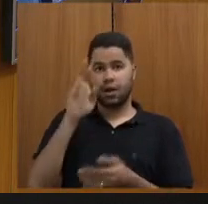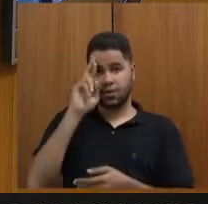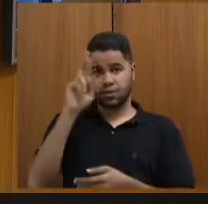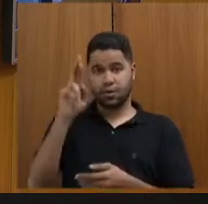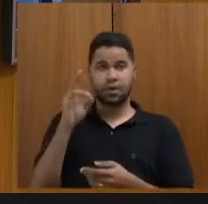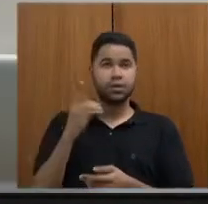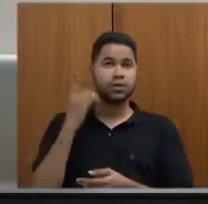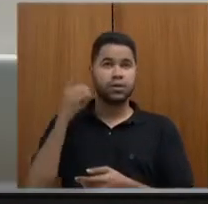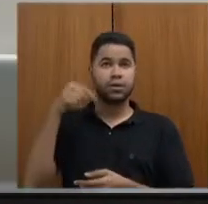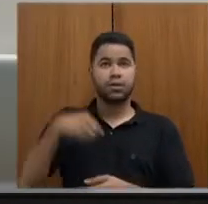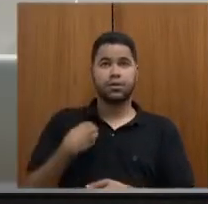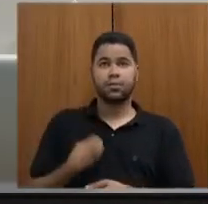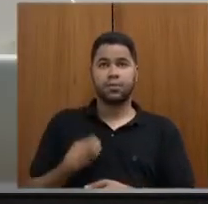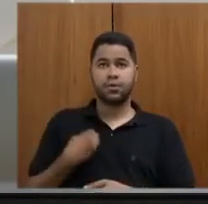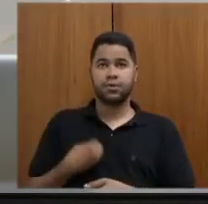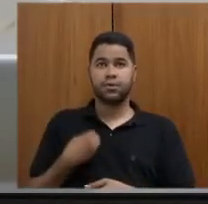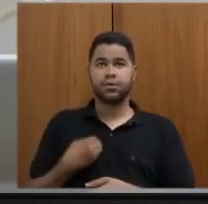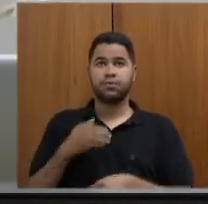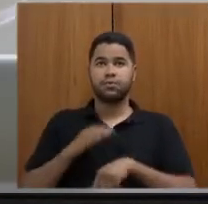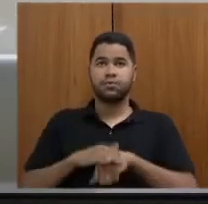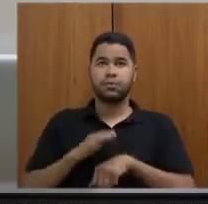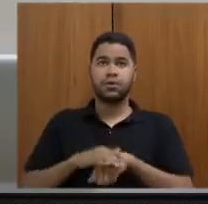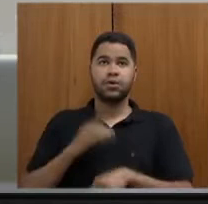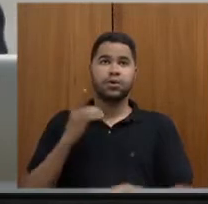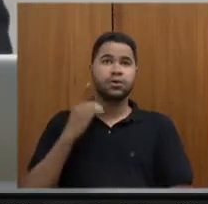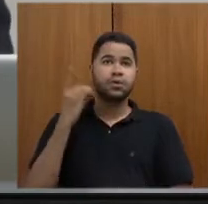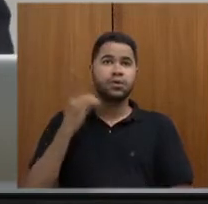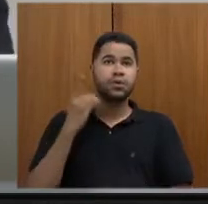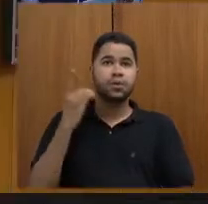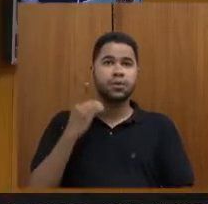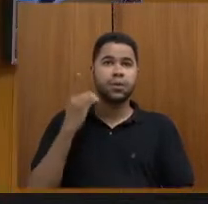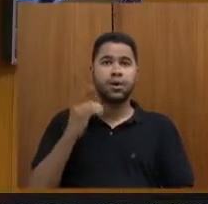deputados aqui presentes. Com a palavra, deputado André Quintão.